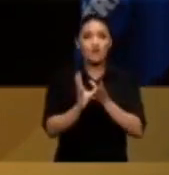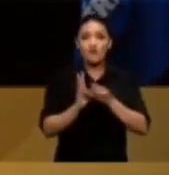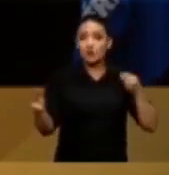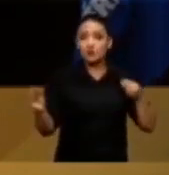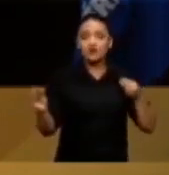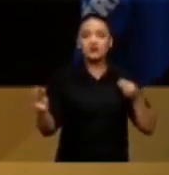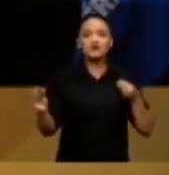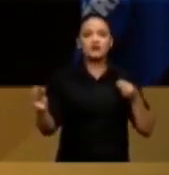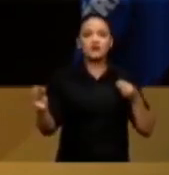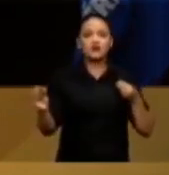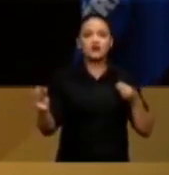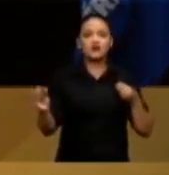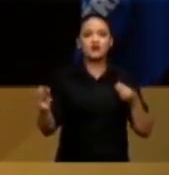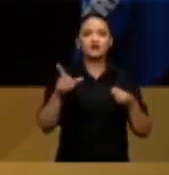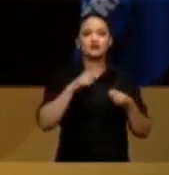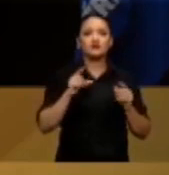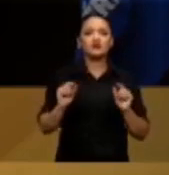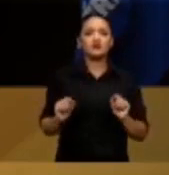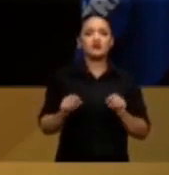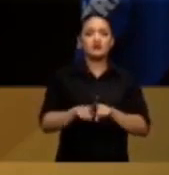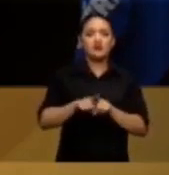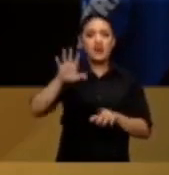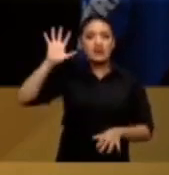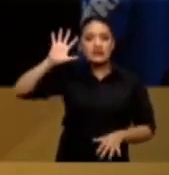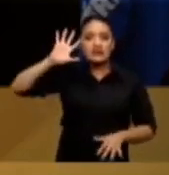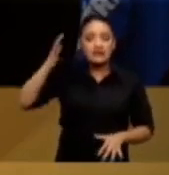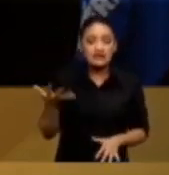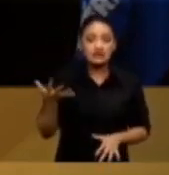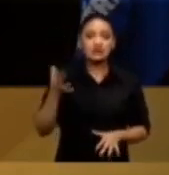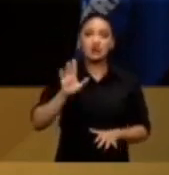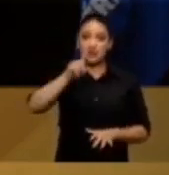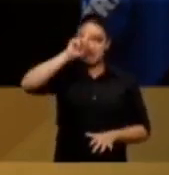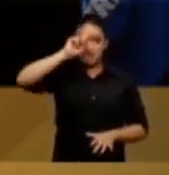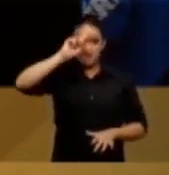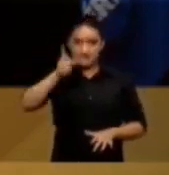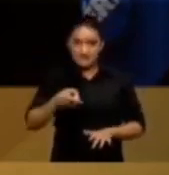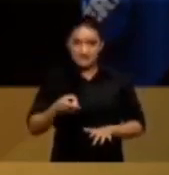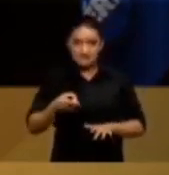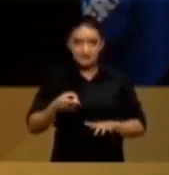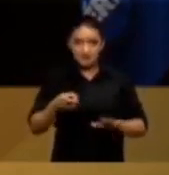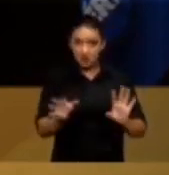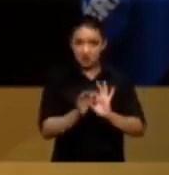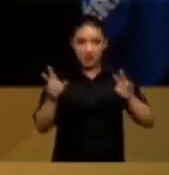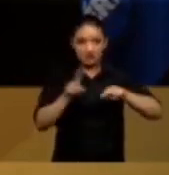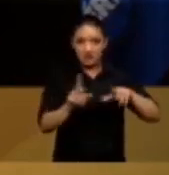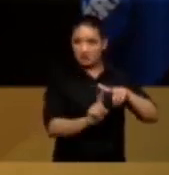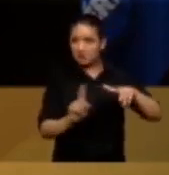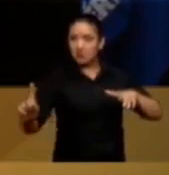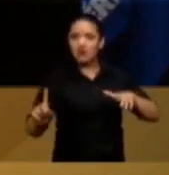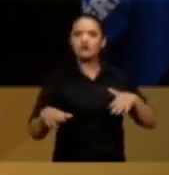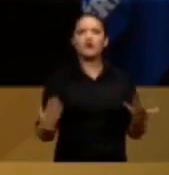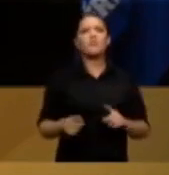foragido. Incursionar no mérito da decisão que determinou a expedição do alvará de soltura, antes, convém